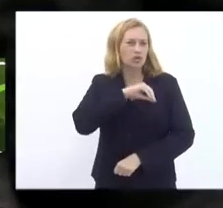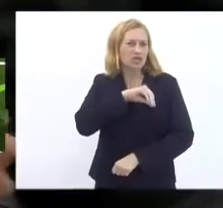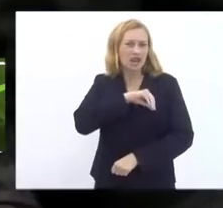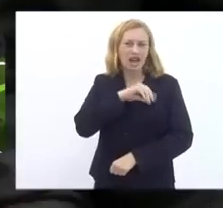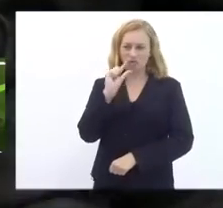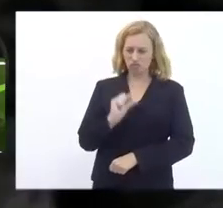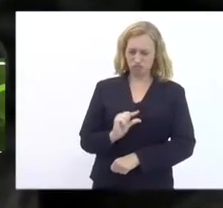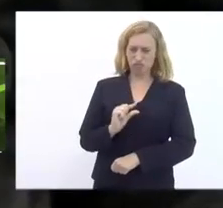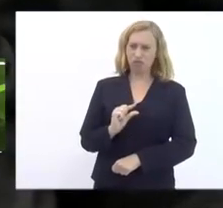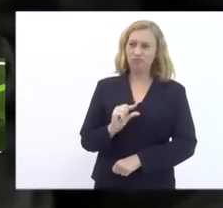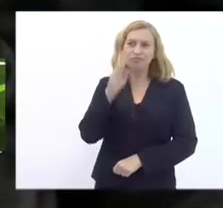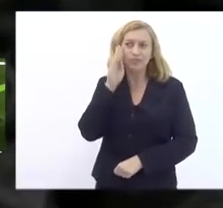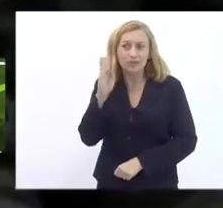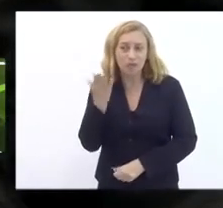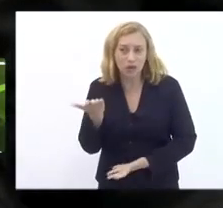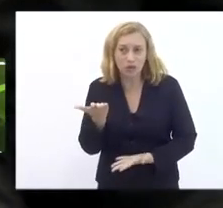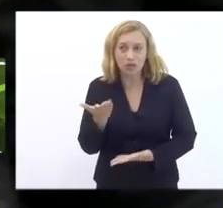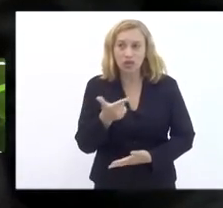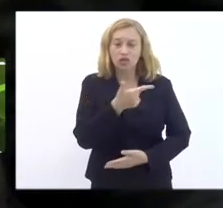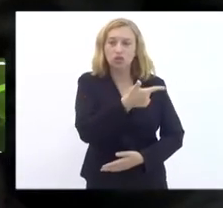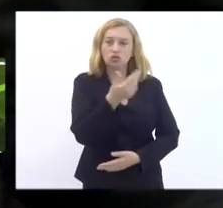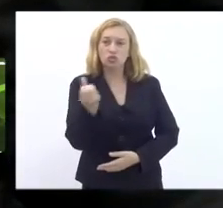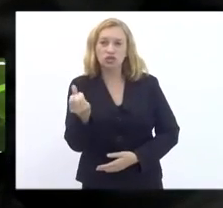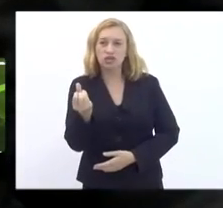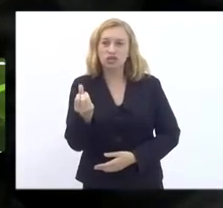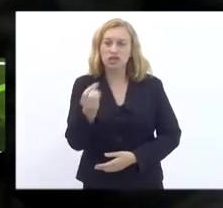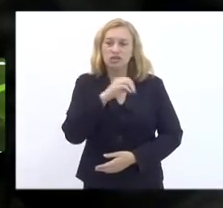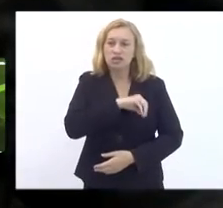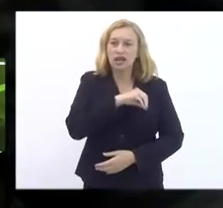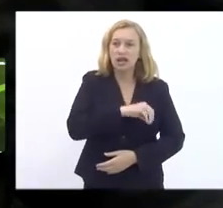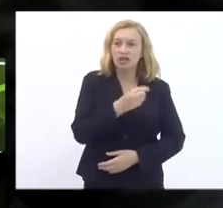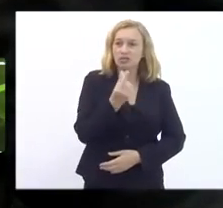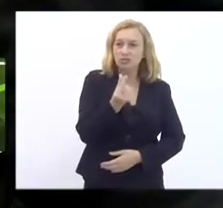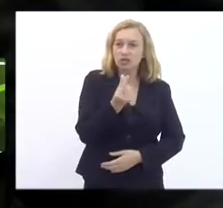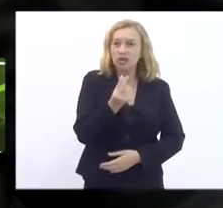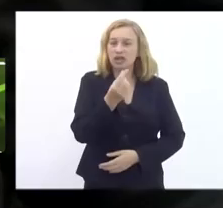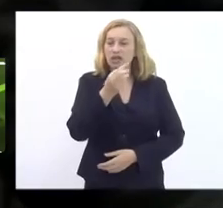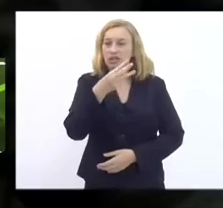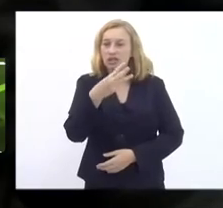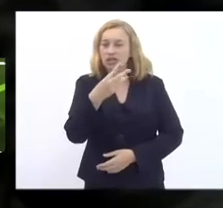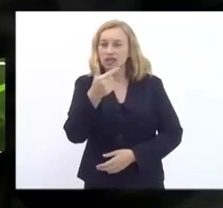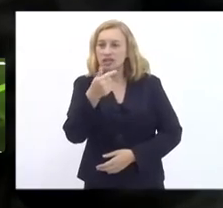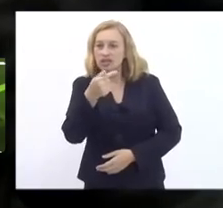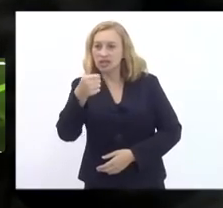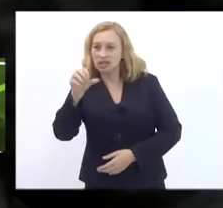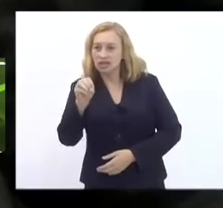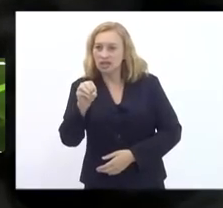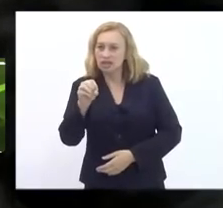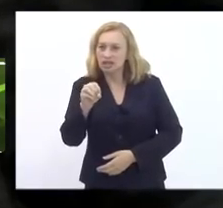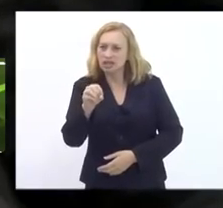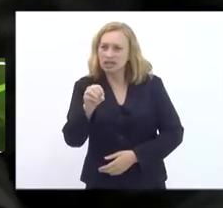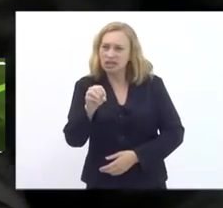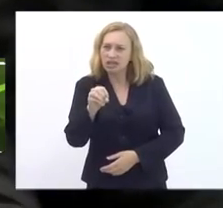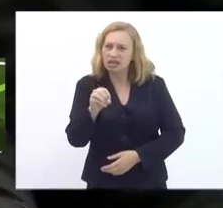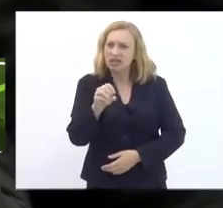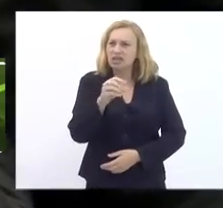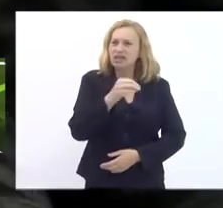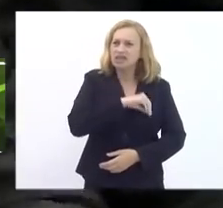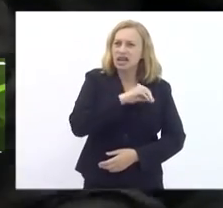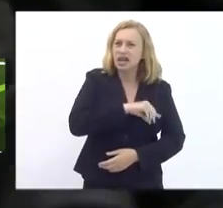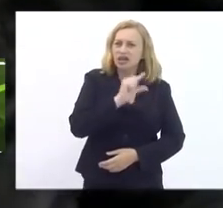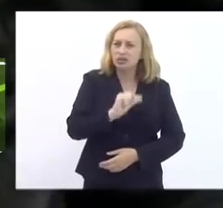O salário mínimo, principalmente. Em 2016, o salário mínimo era R$ 3,70. Hoje, salário mínimo